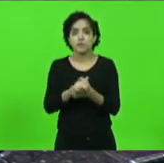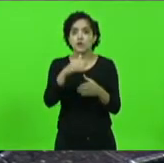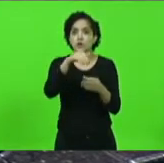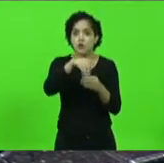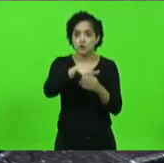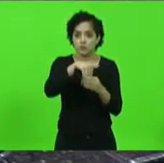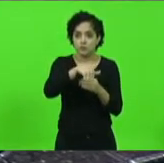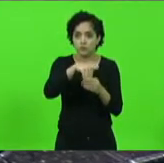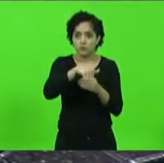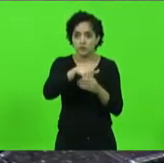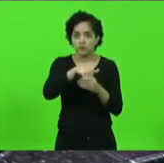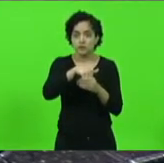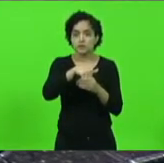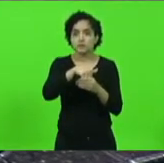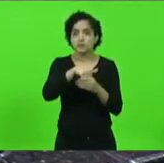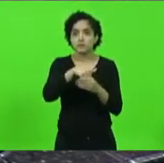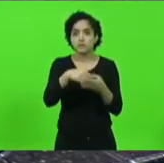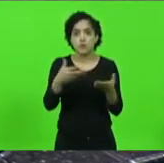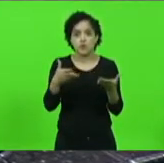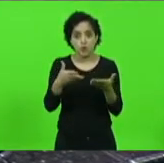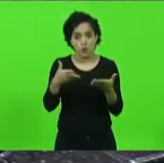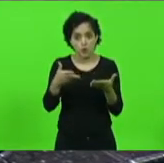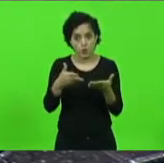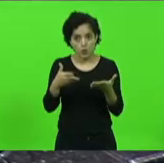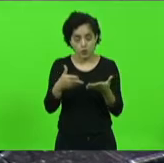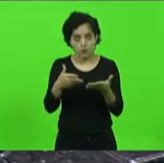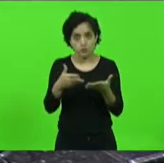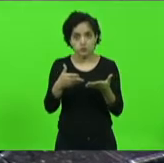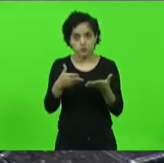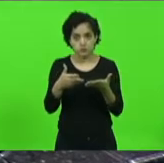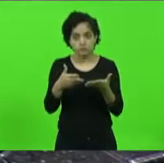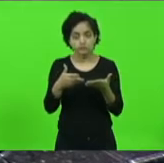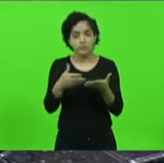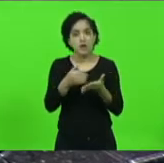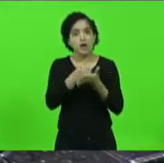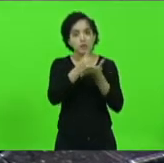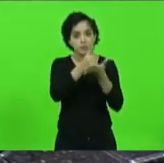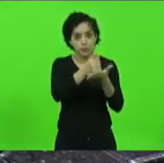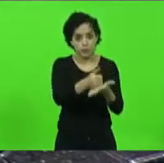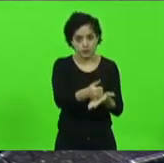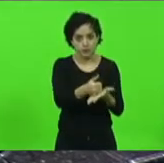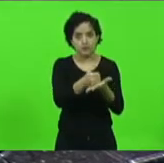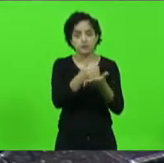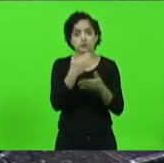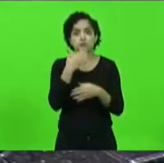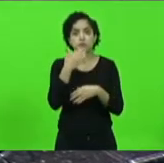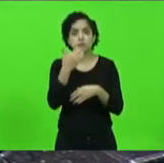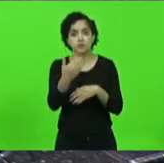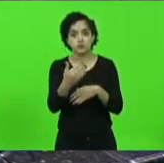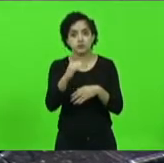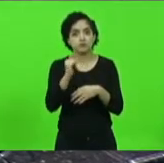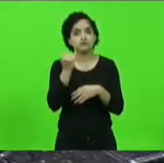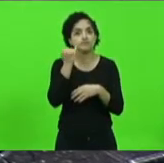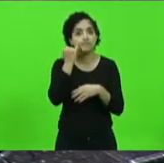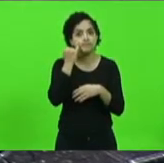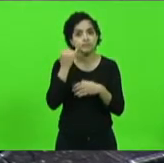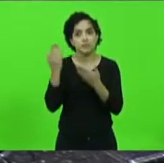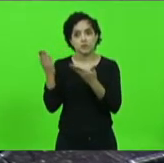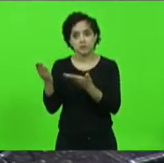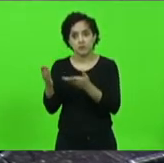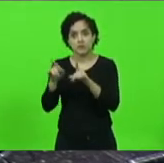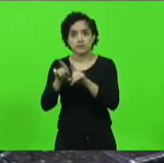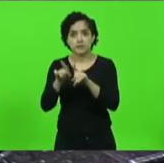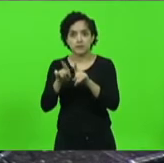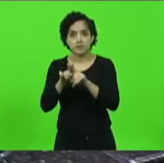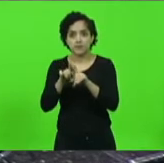aqui, hoje de manhã, na CCJ, a favor do requerimento do deputado Jessé, tanto que eu e o deputado João Amin fomos